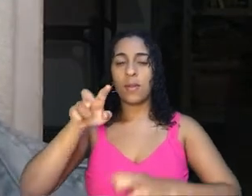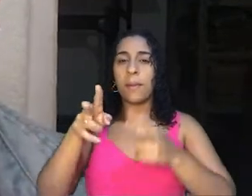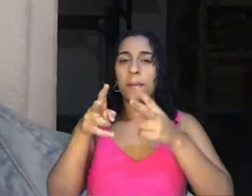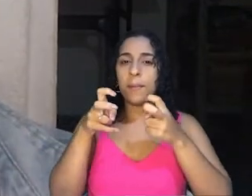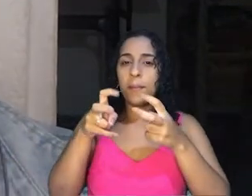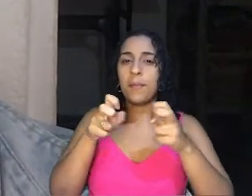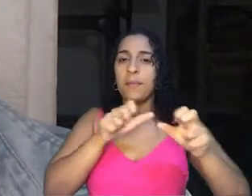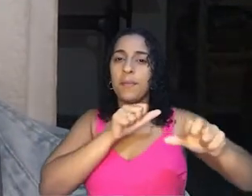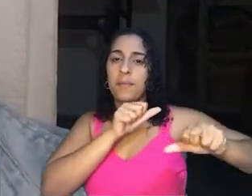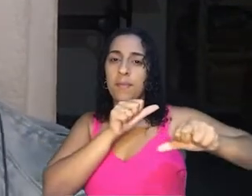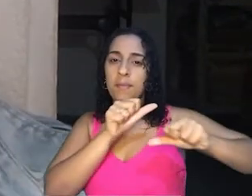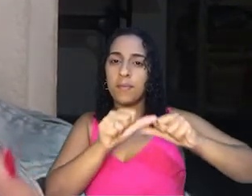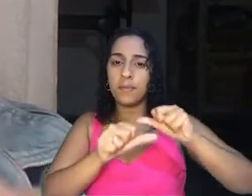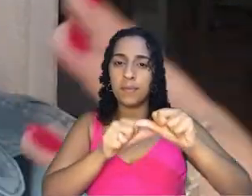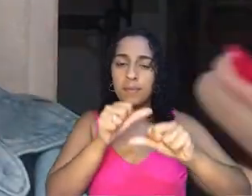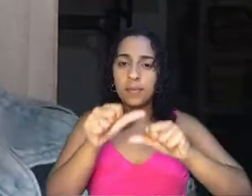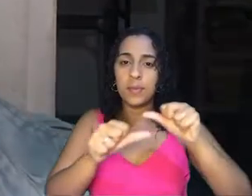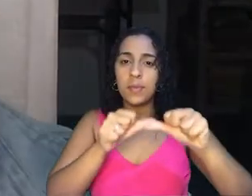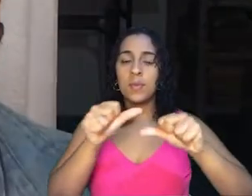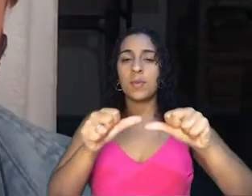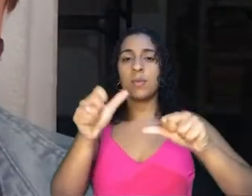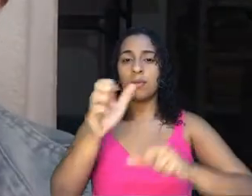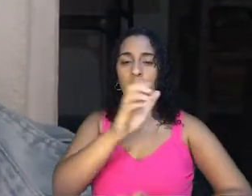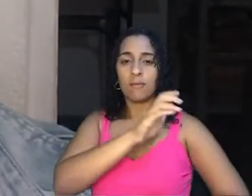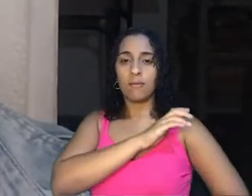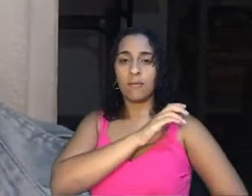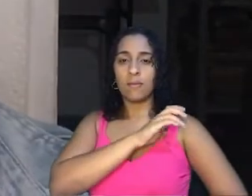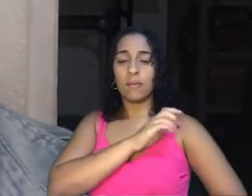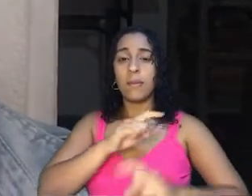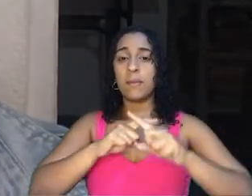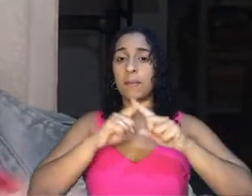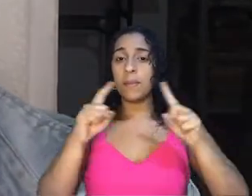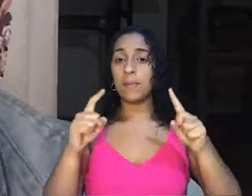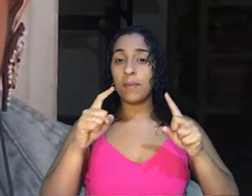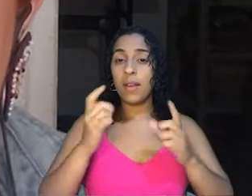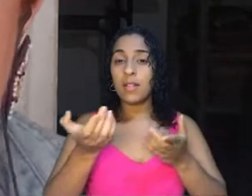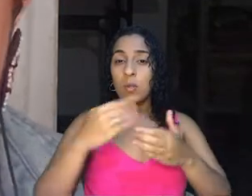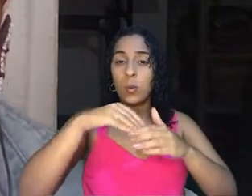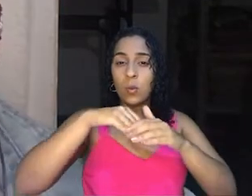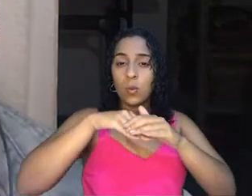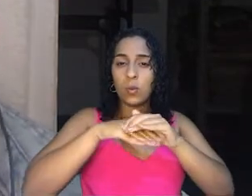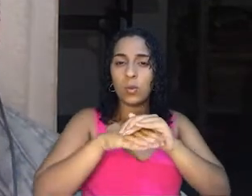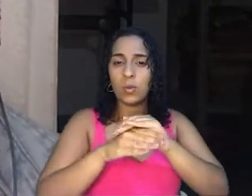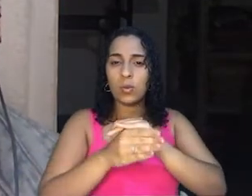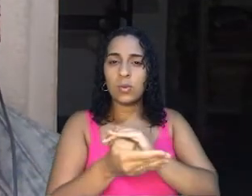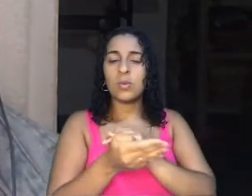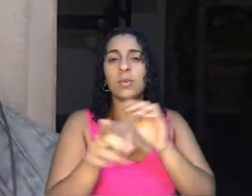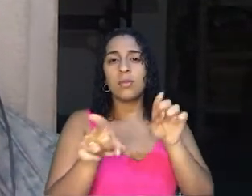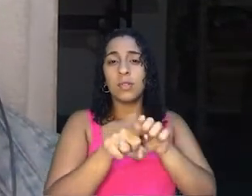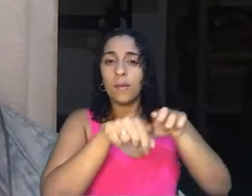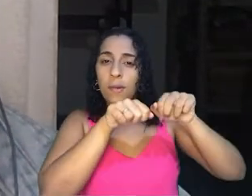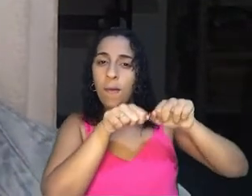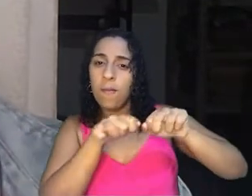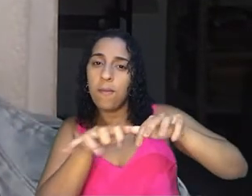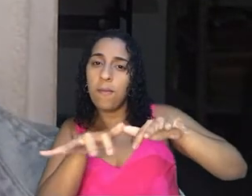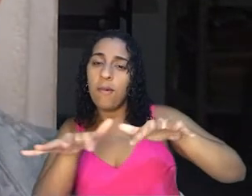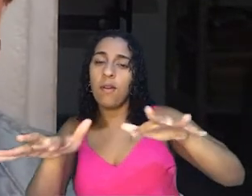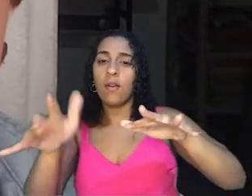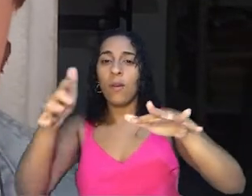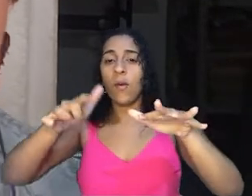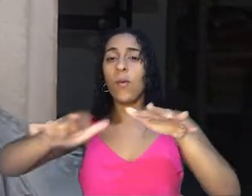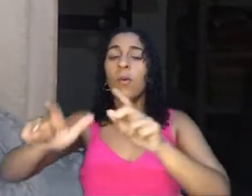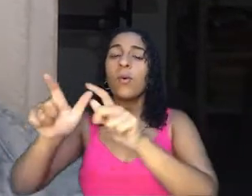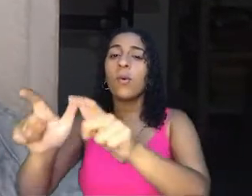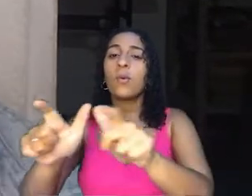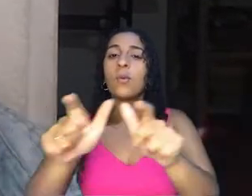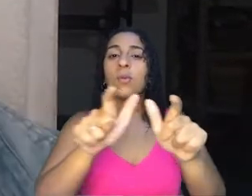esses hábitos eles vão para outras regiões né para espaços menores né naquele momento